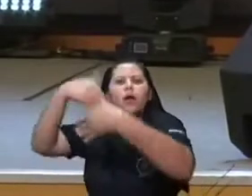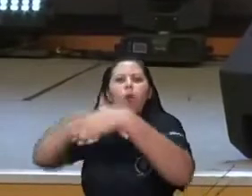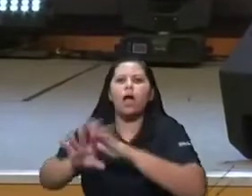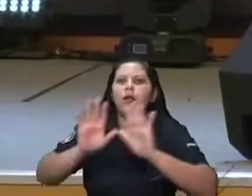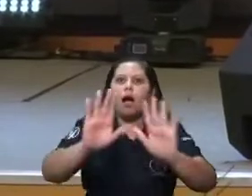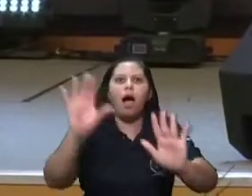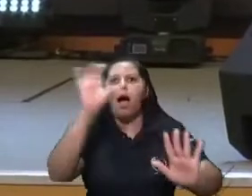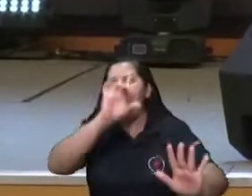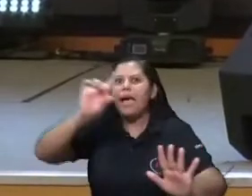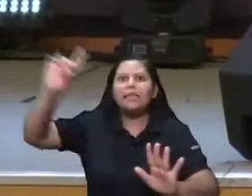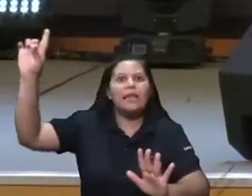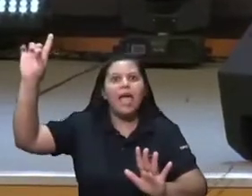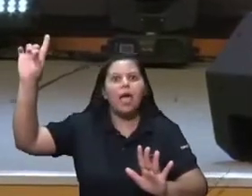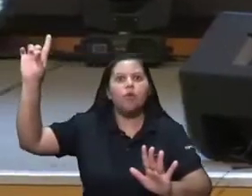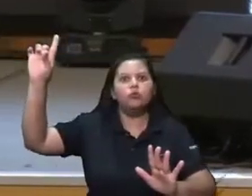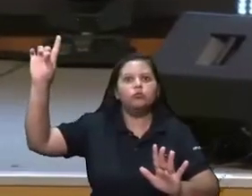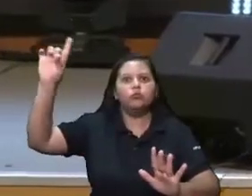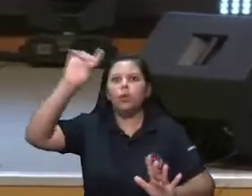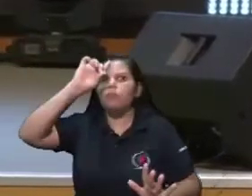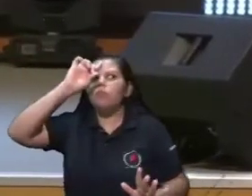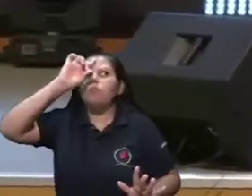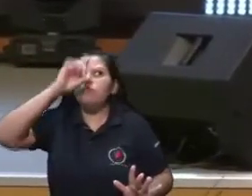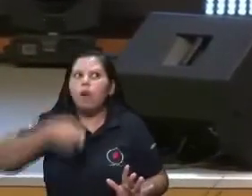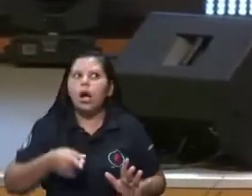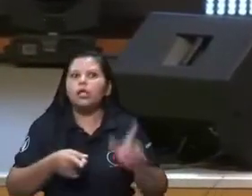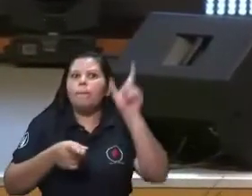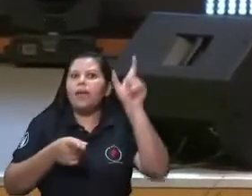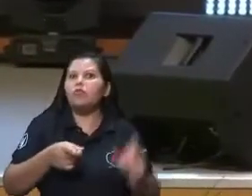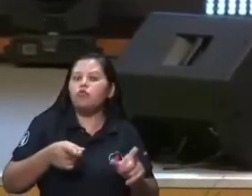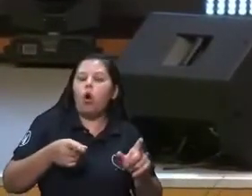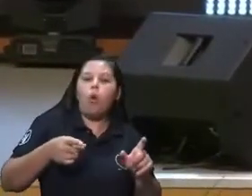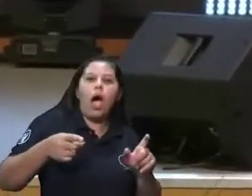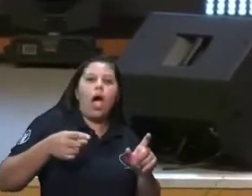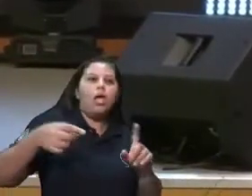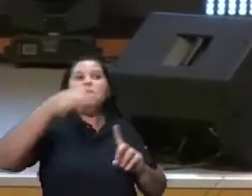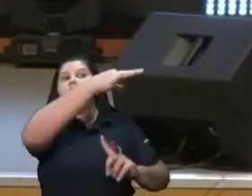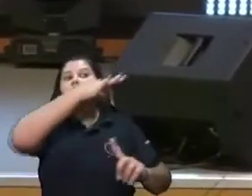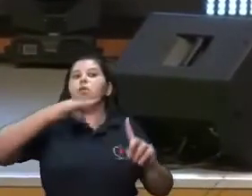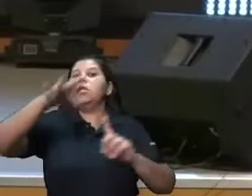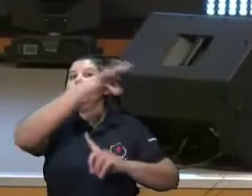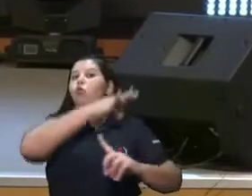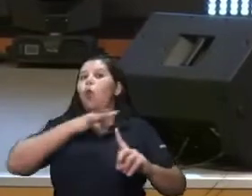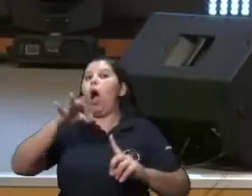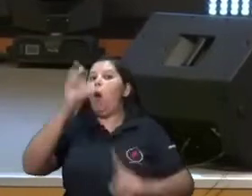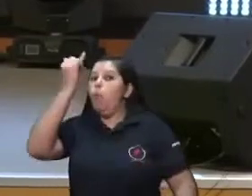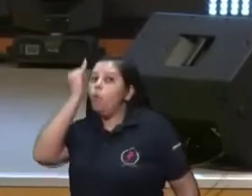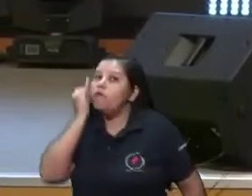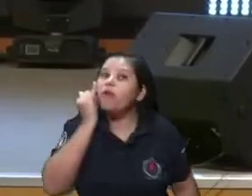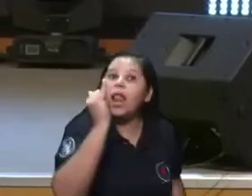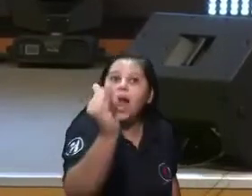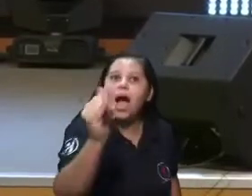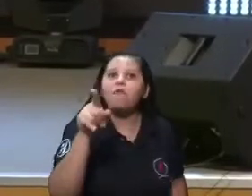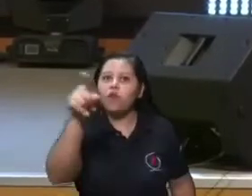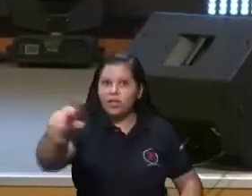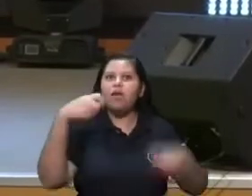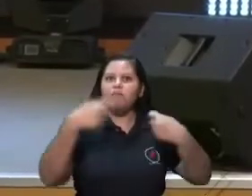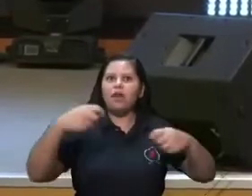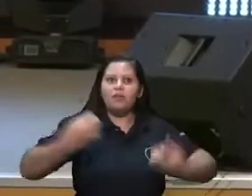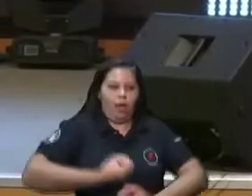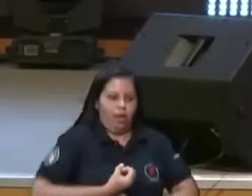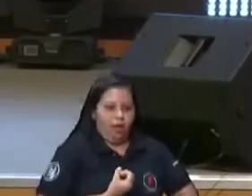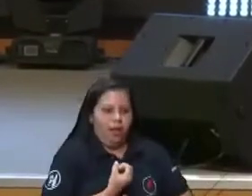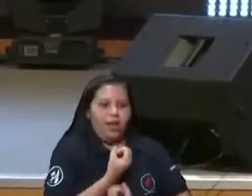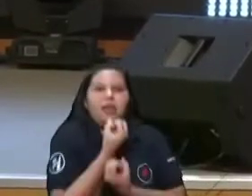levanta pessoas espirituais para olharem para você e para dizerem a você: libere, transborde, porque